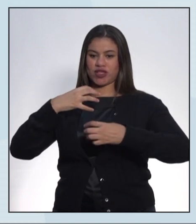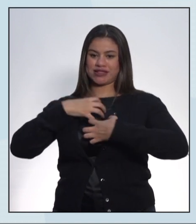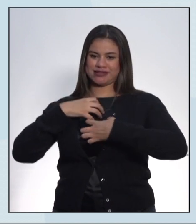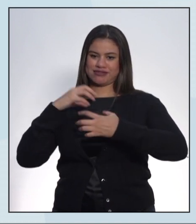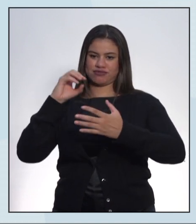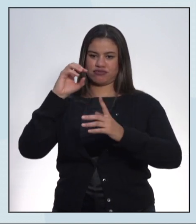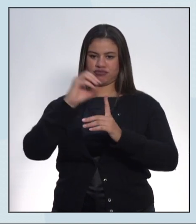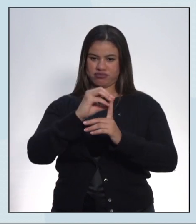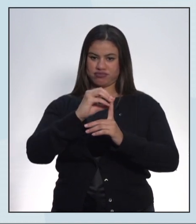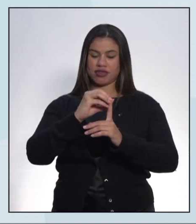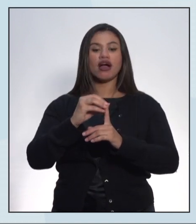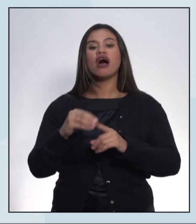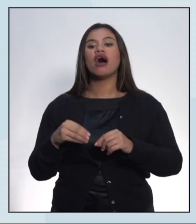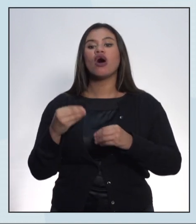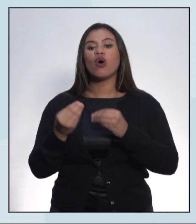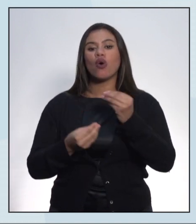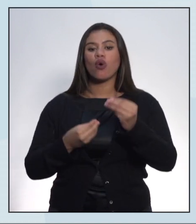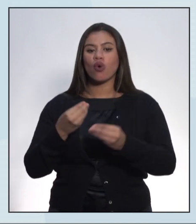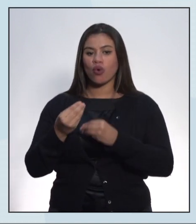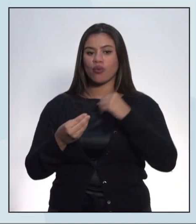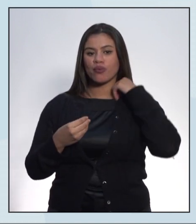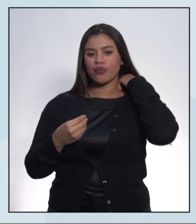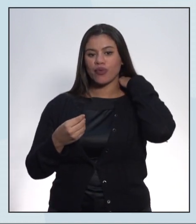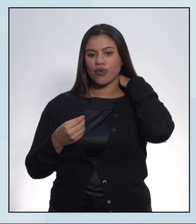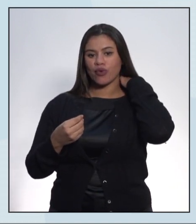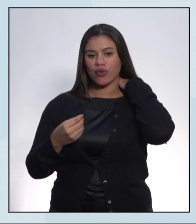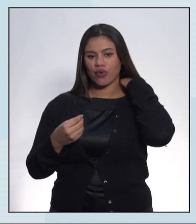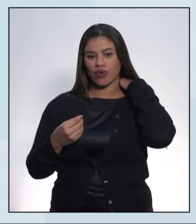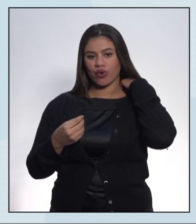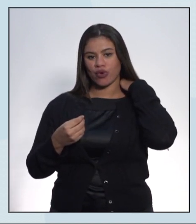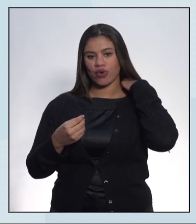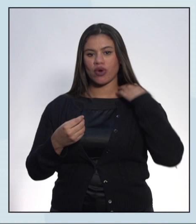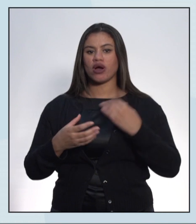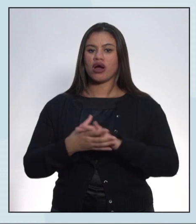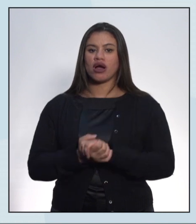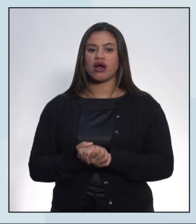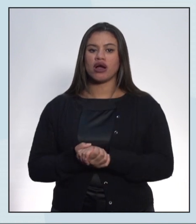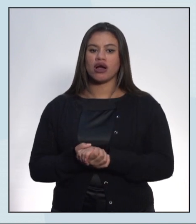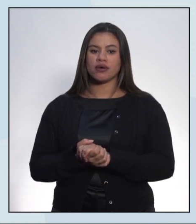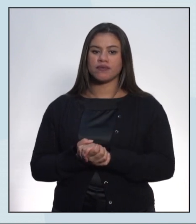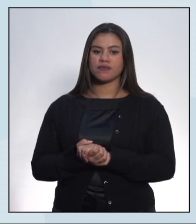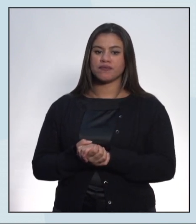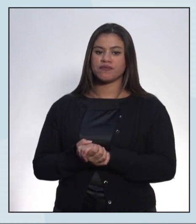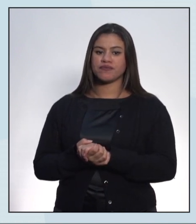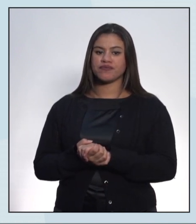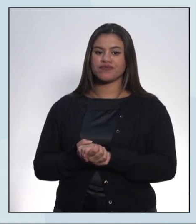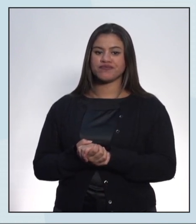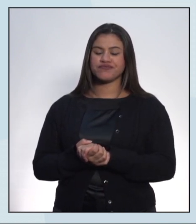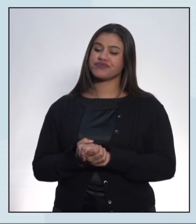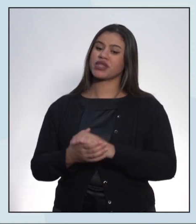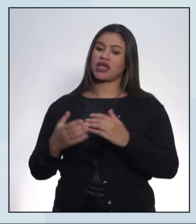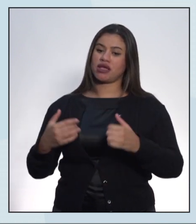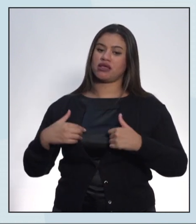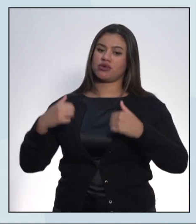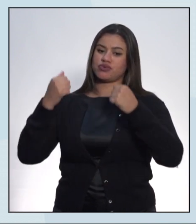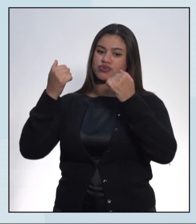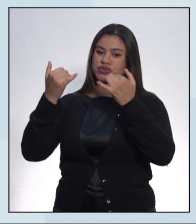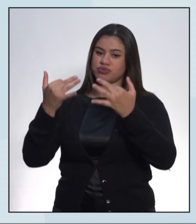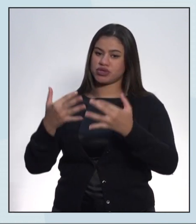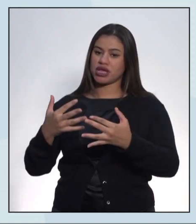encerra-se desta forma: contei esta história a um professor de melancolia, que me disse, abanando a